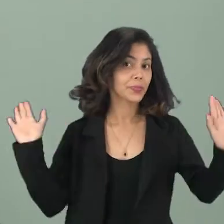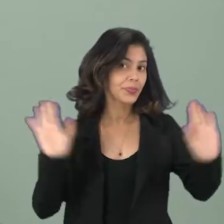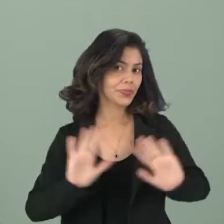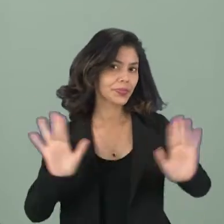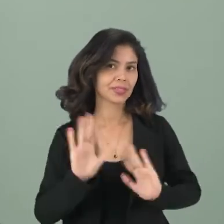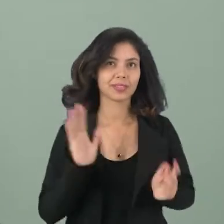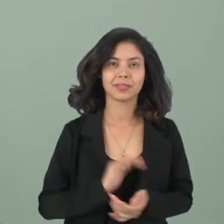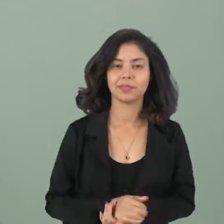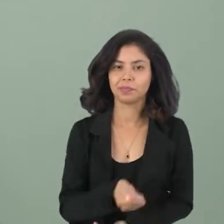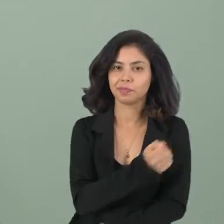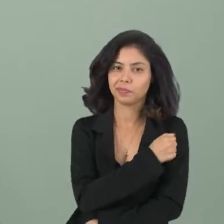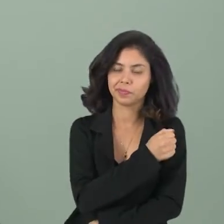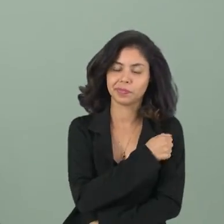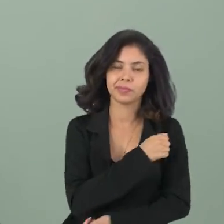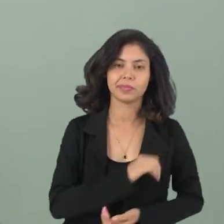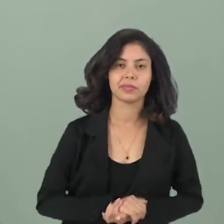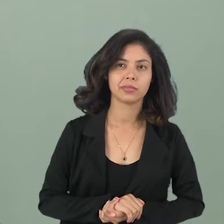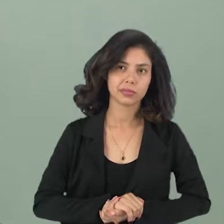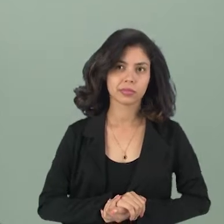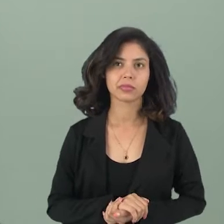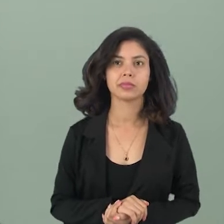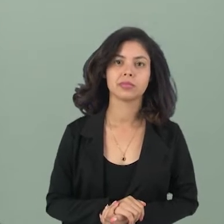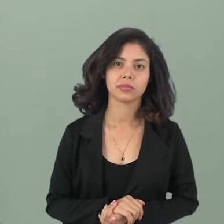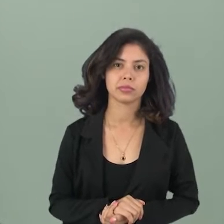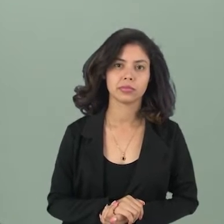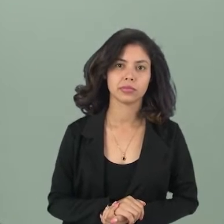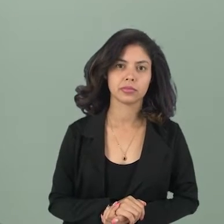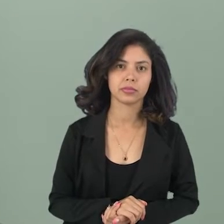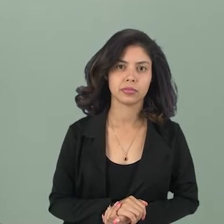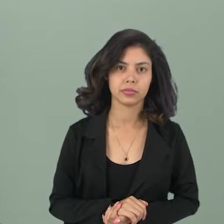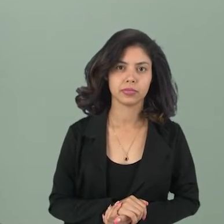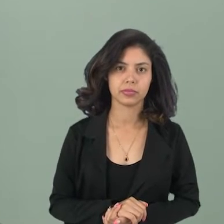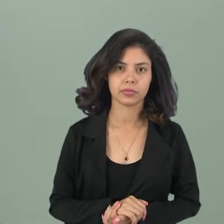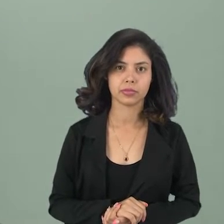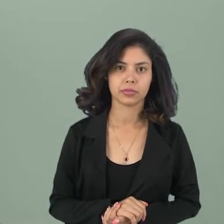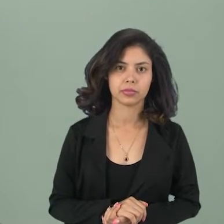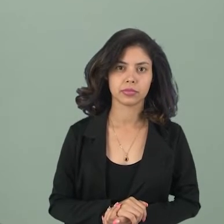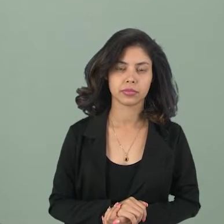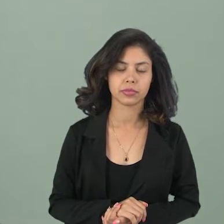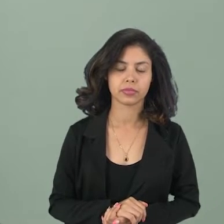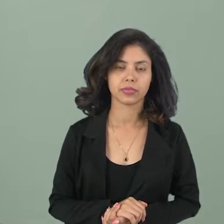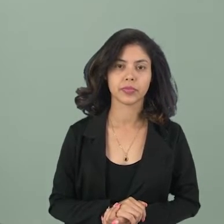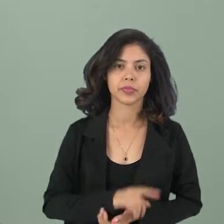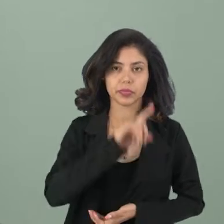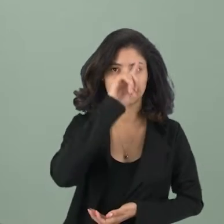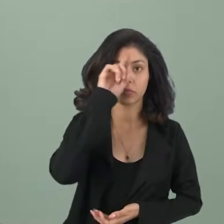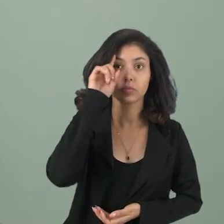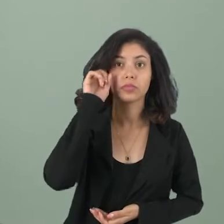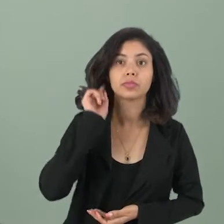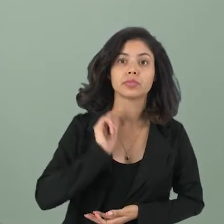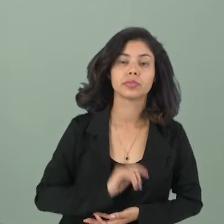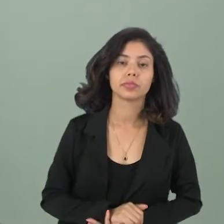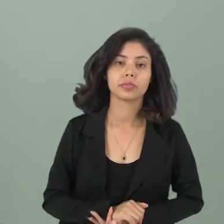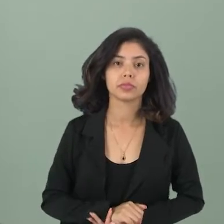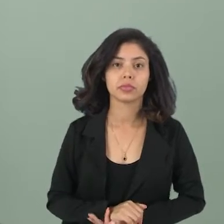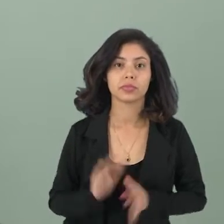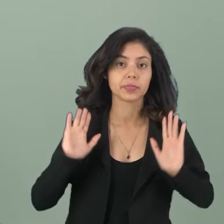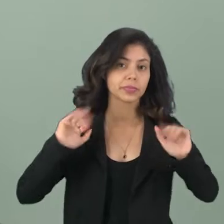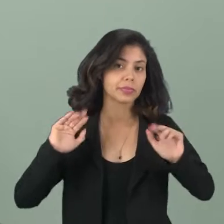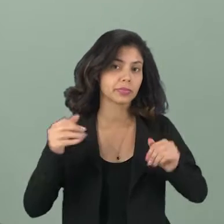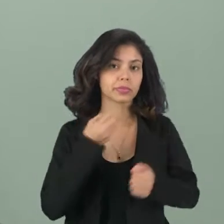o Olá muchacha muchacha sejam bem-vindos a mais na classe dos pneus estão lista ou vamos estudiar em espanhol